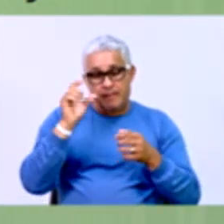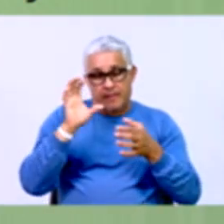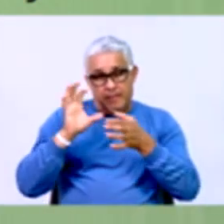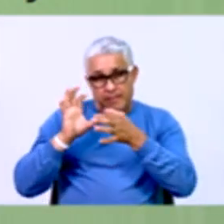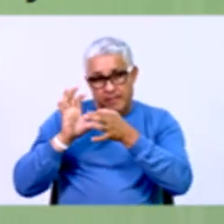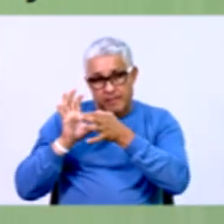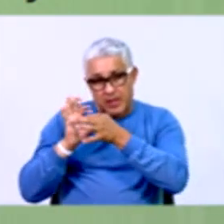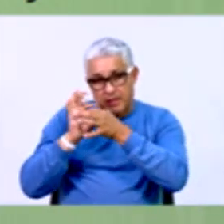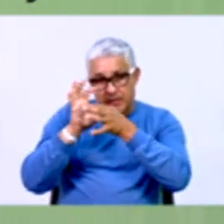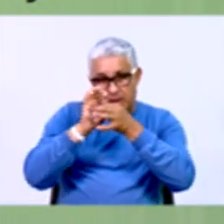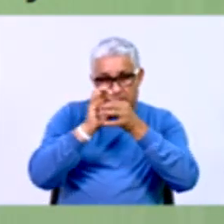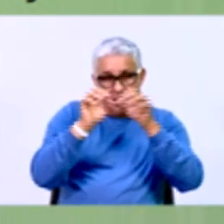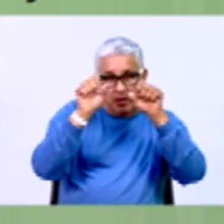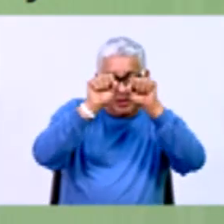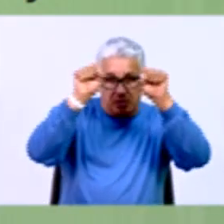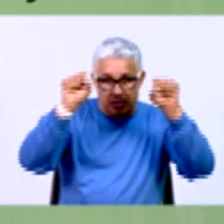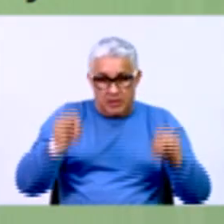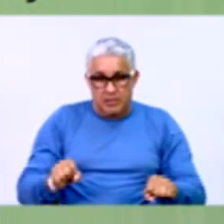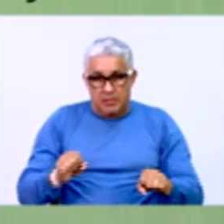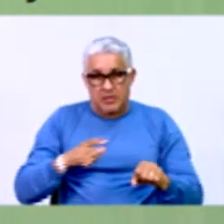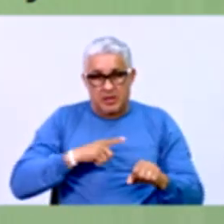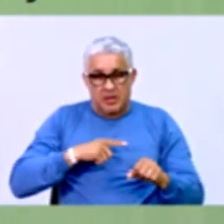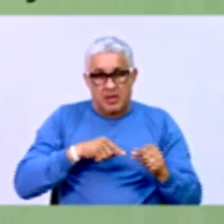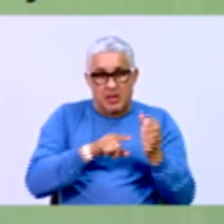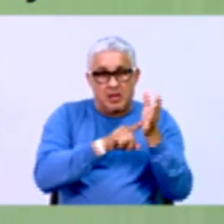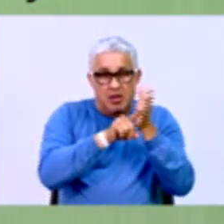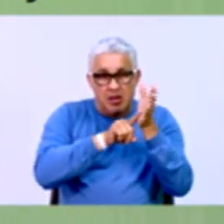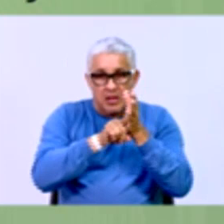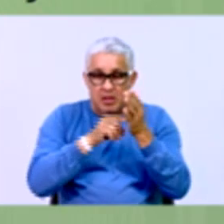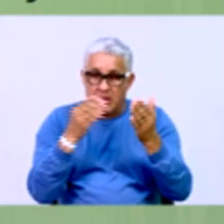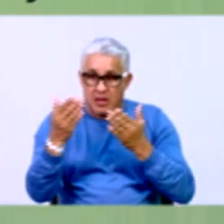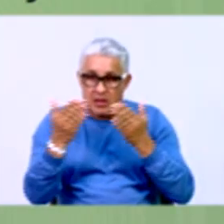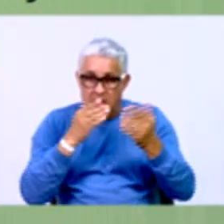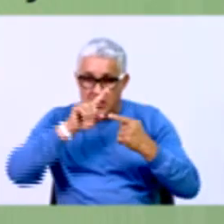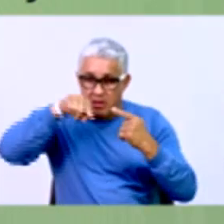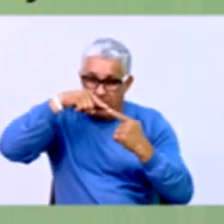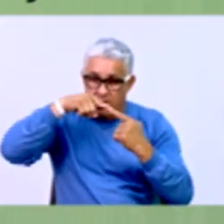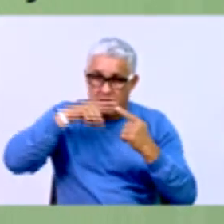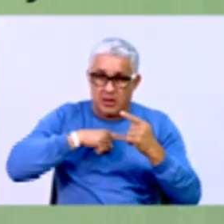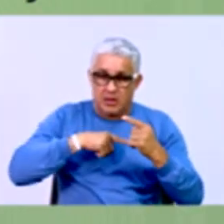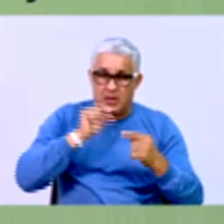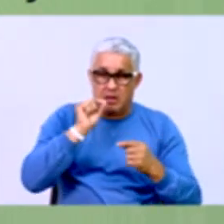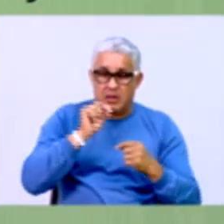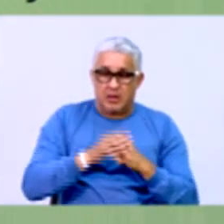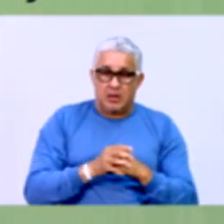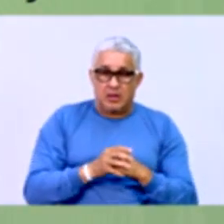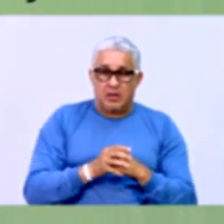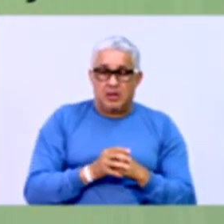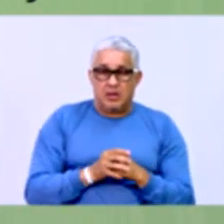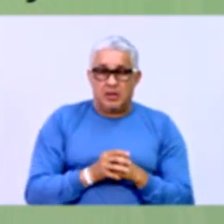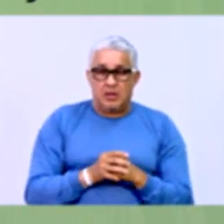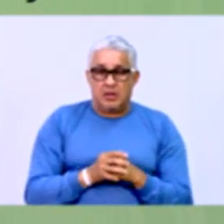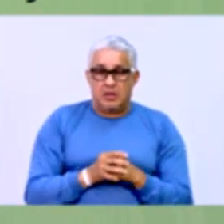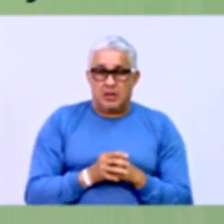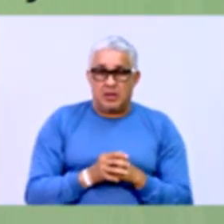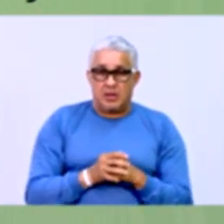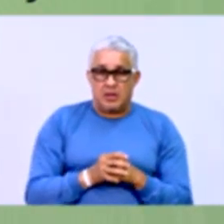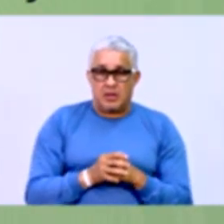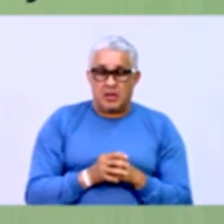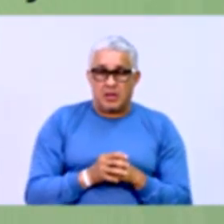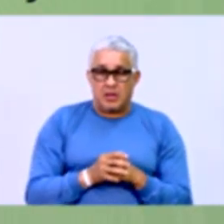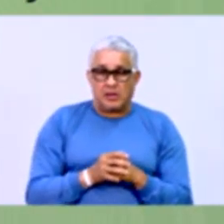sobre sistemático, de obtenção e avaliação objetiva de quê? De evidências